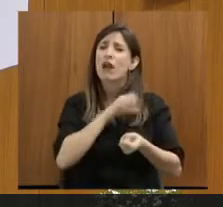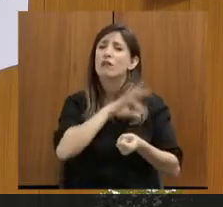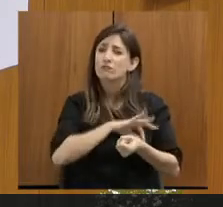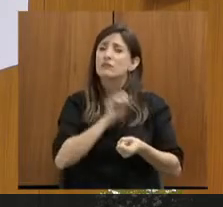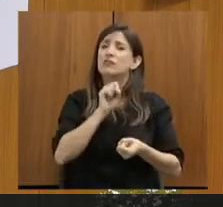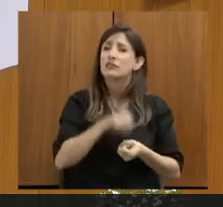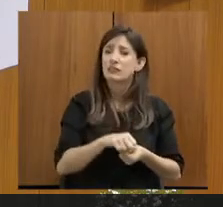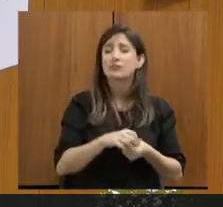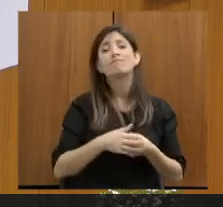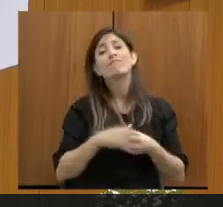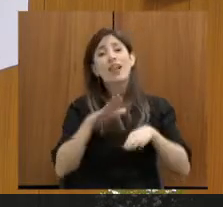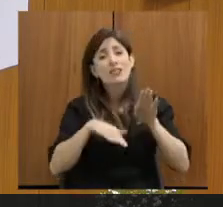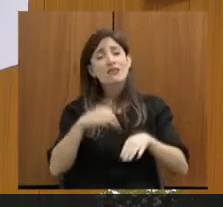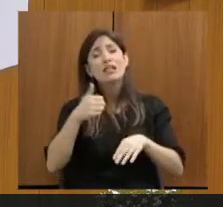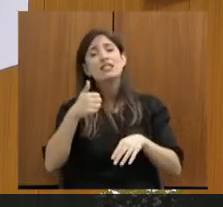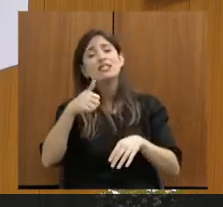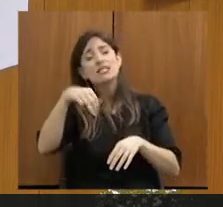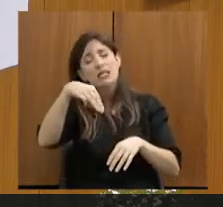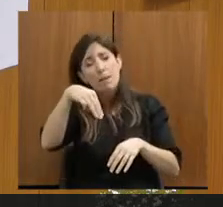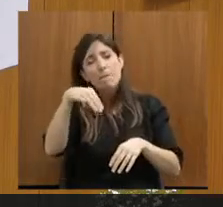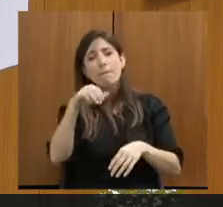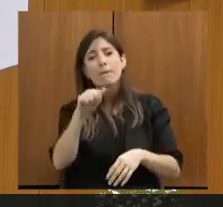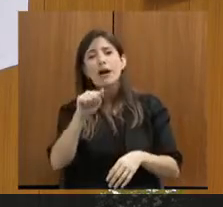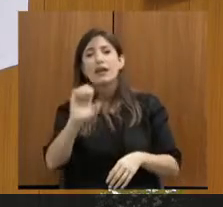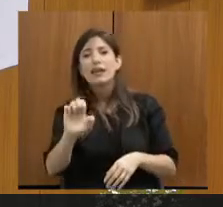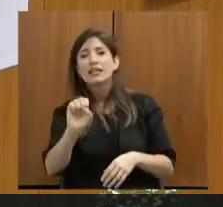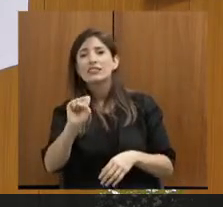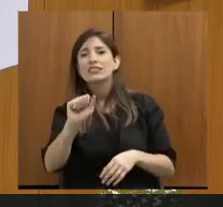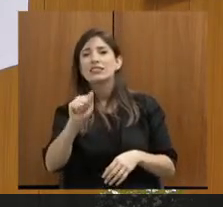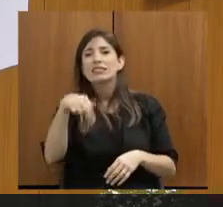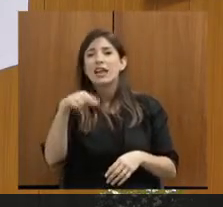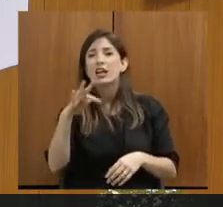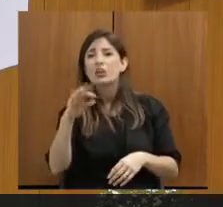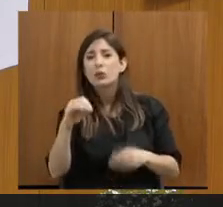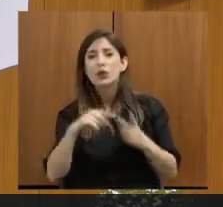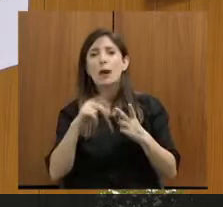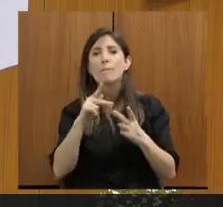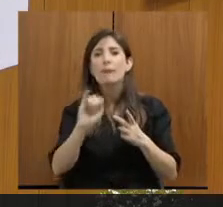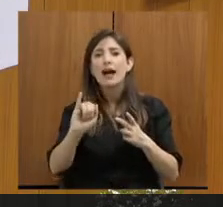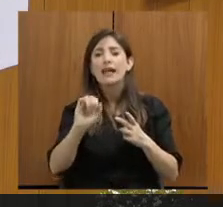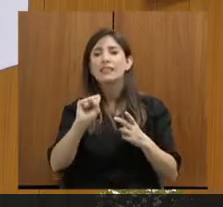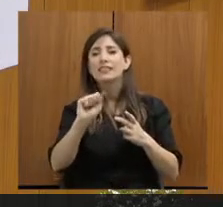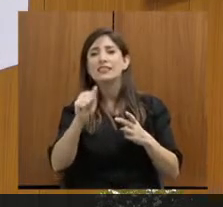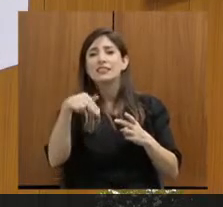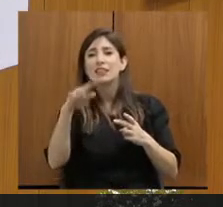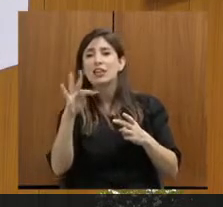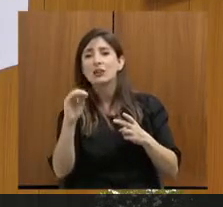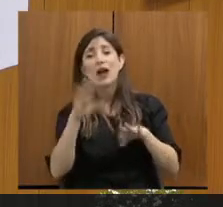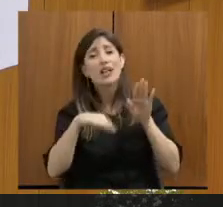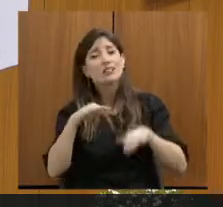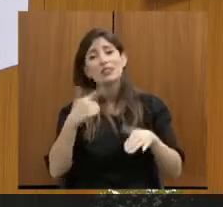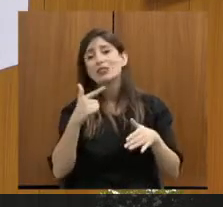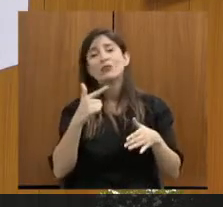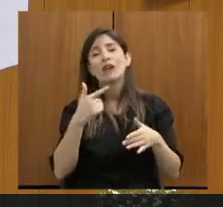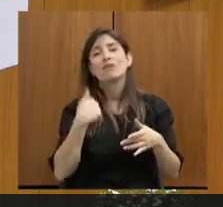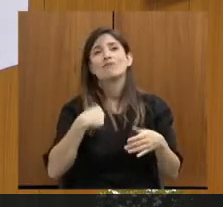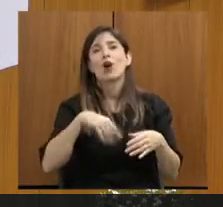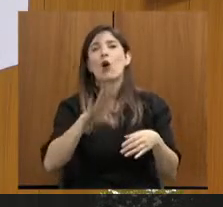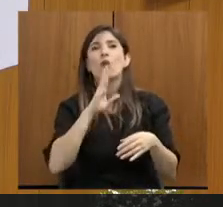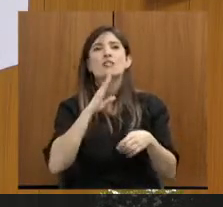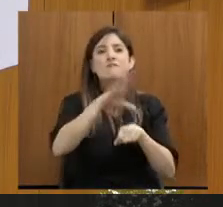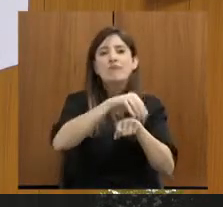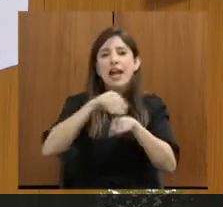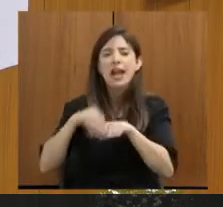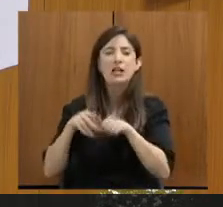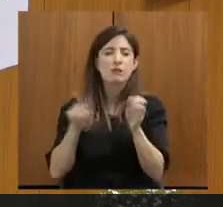nem como que eu falo leitura né a sabedoria que ele traz é a sabedoria Popular